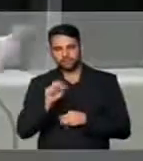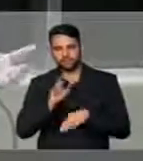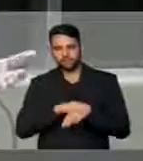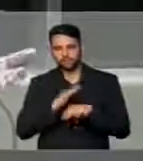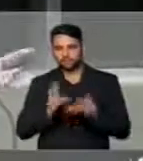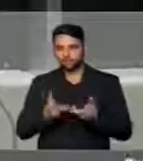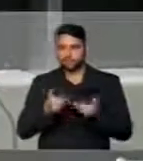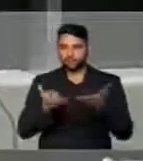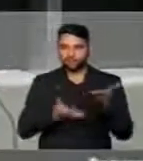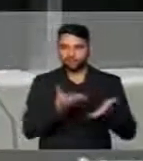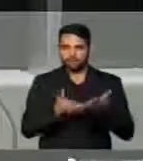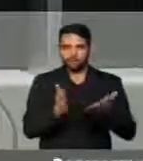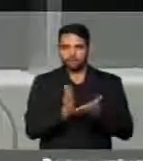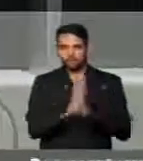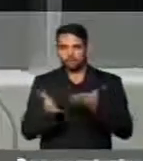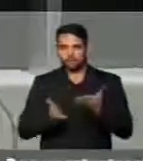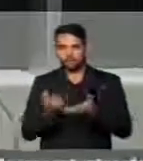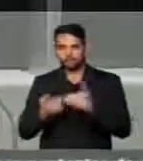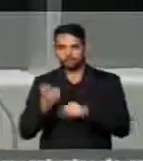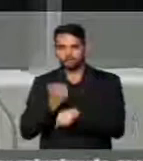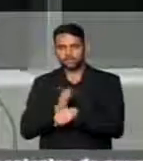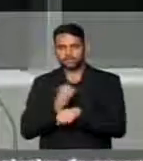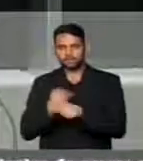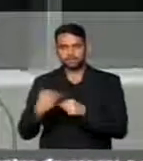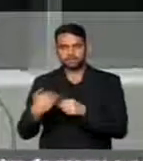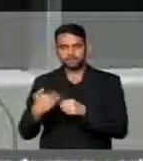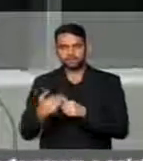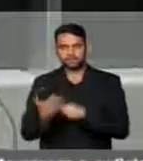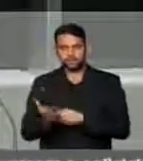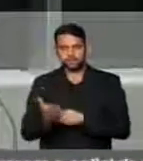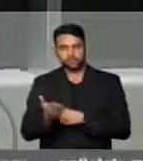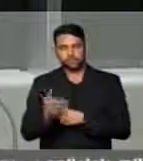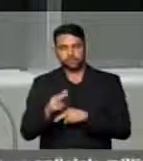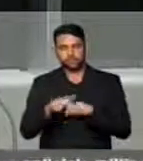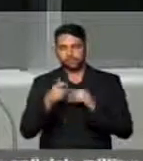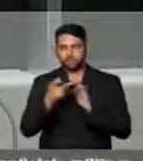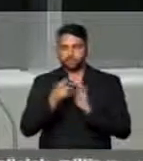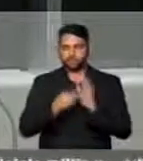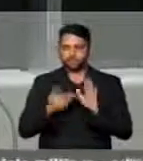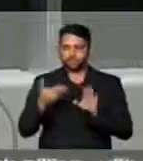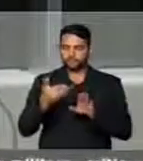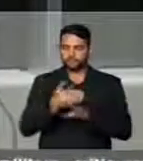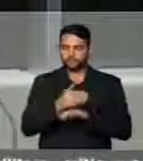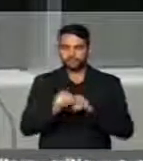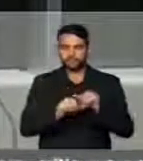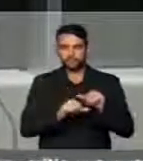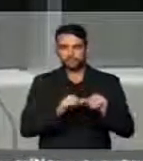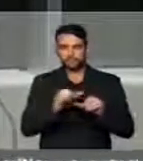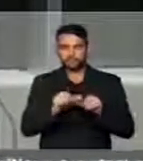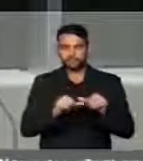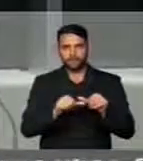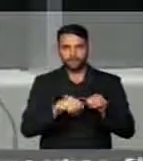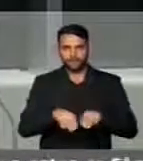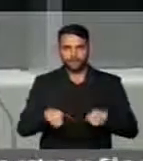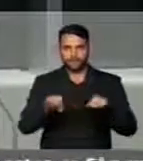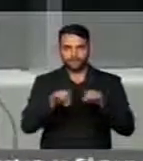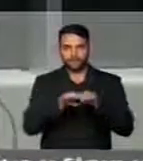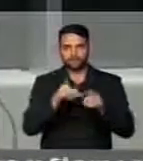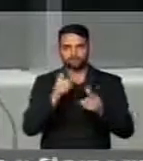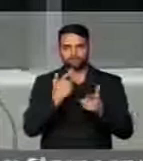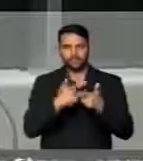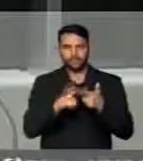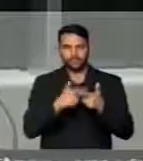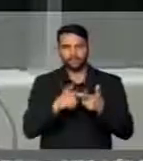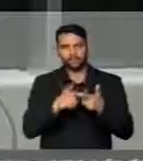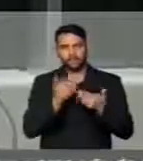muito melhor do que trata os nossos estados. E aí o projeto vem para corrigir, para equalizar esse problema.